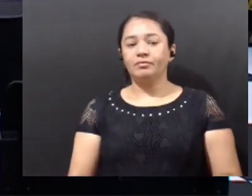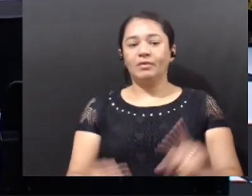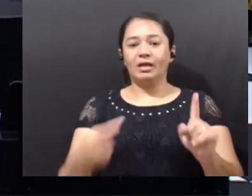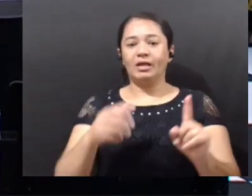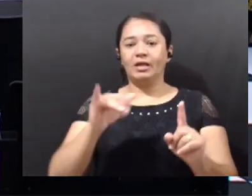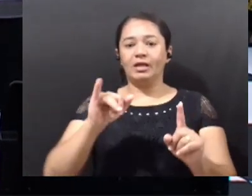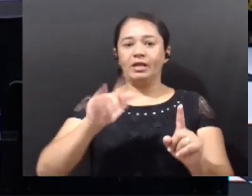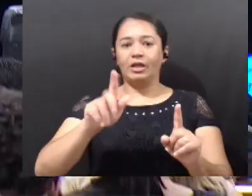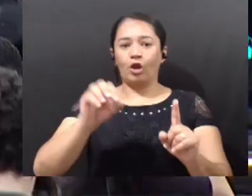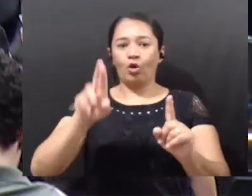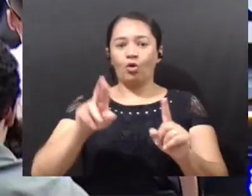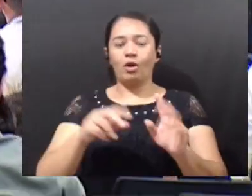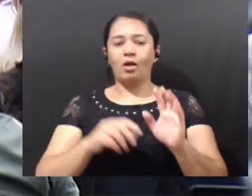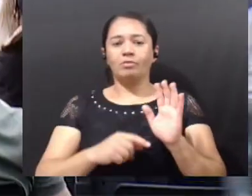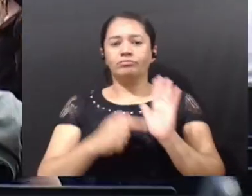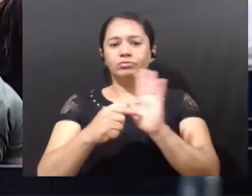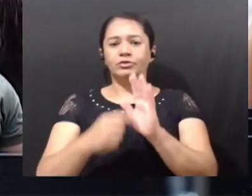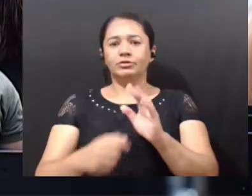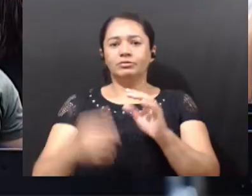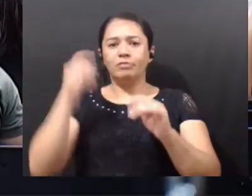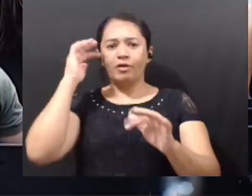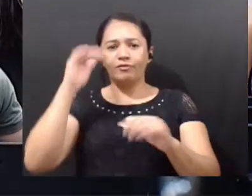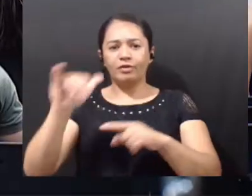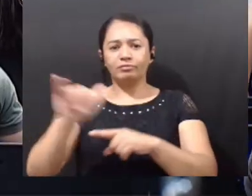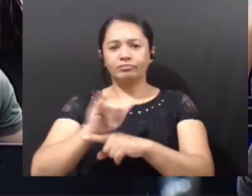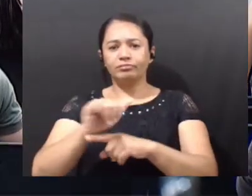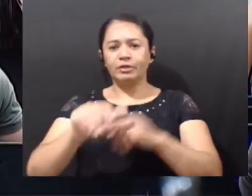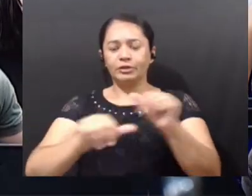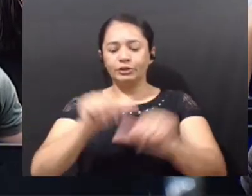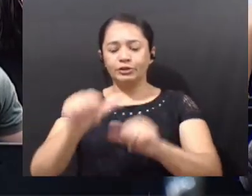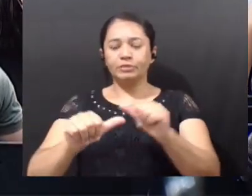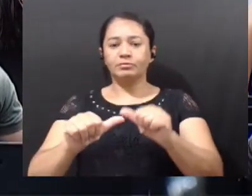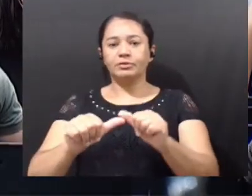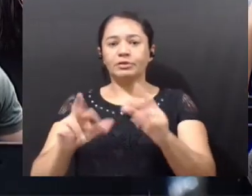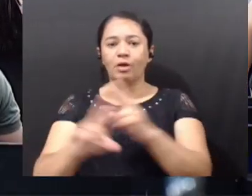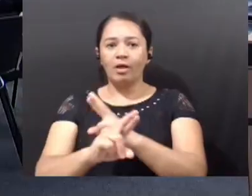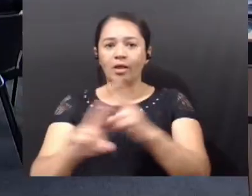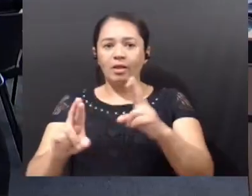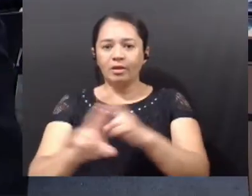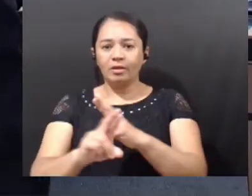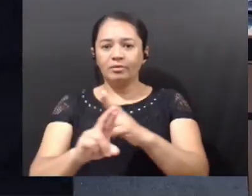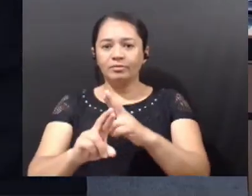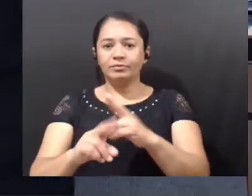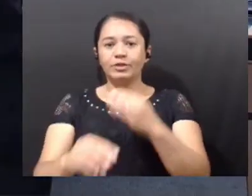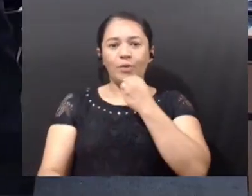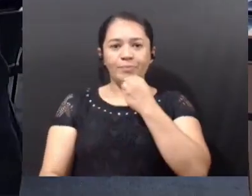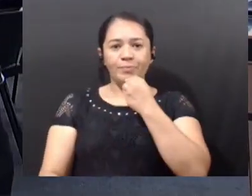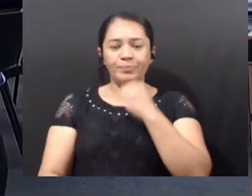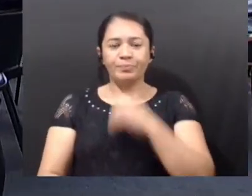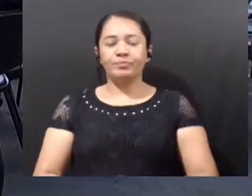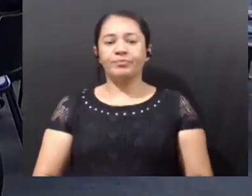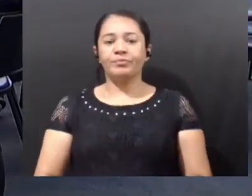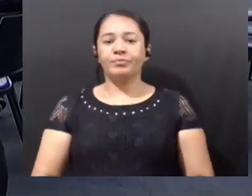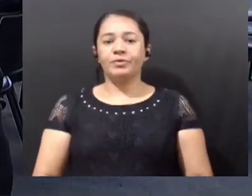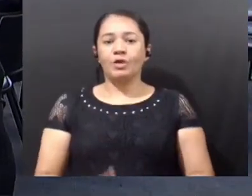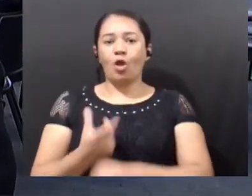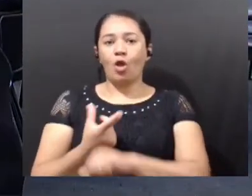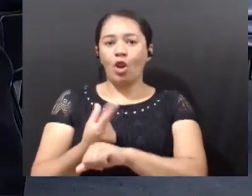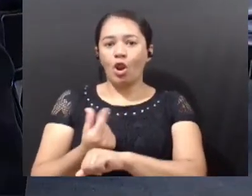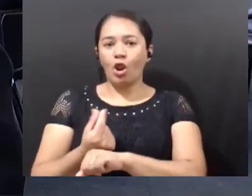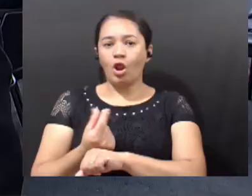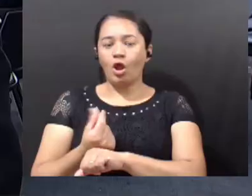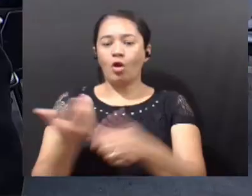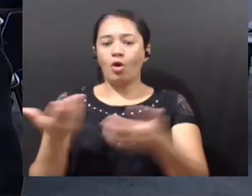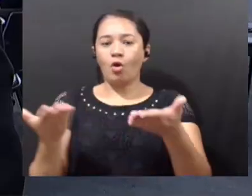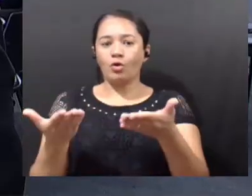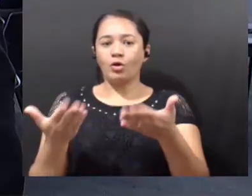reflexões estratégicas que transformam relacionamentos em oportunidades. Finanças hoje é como se fosse o pulmão